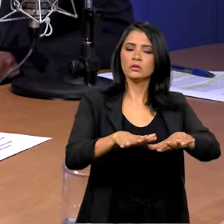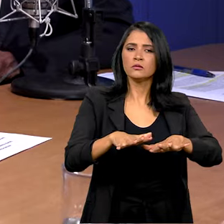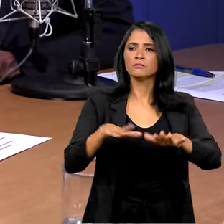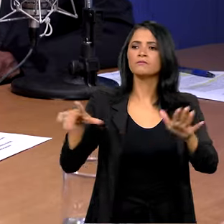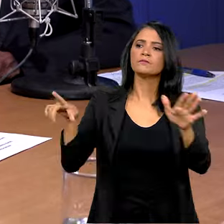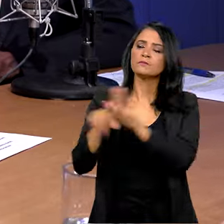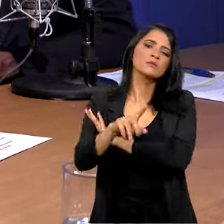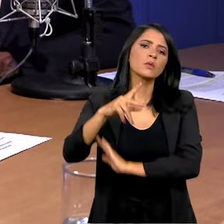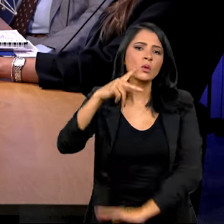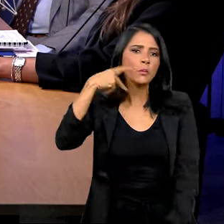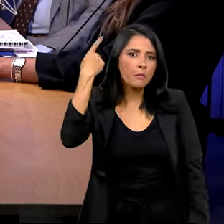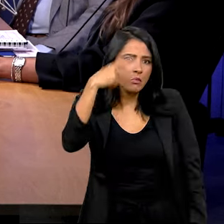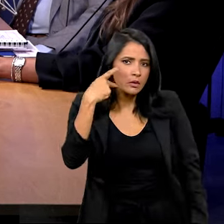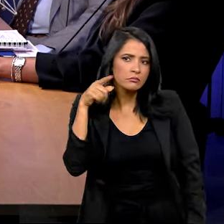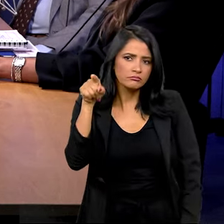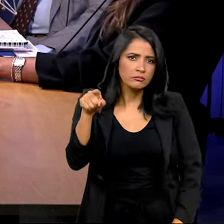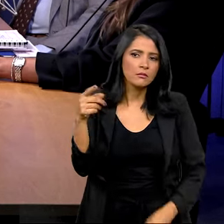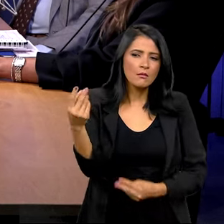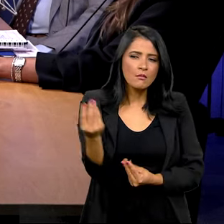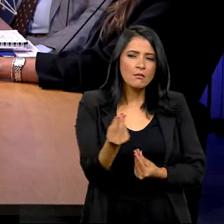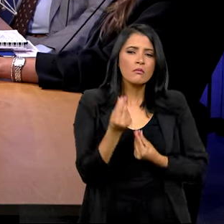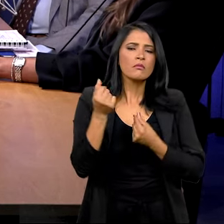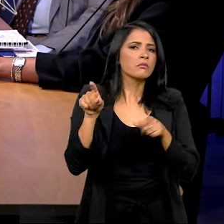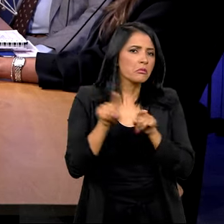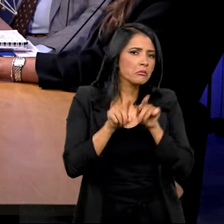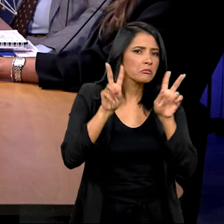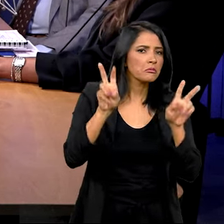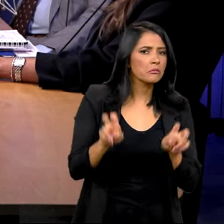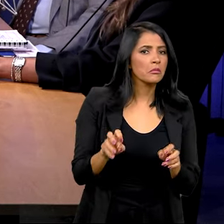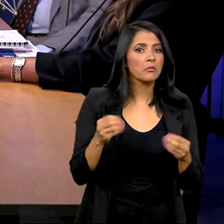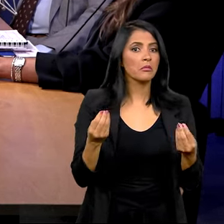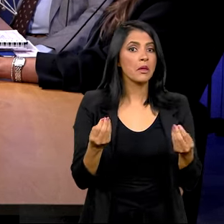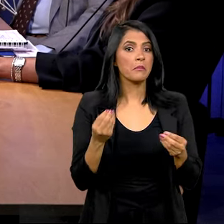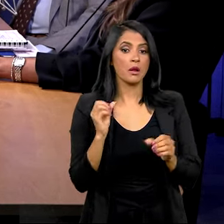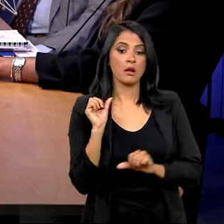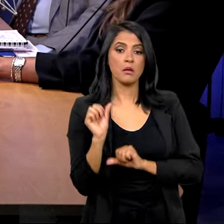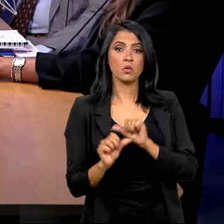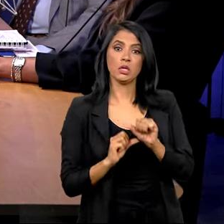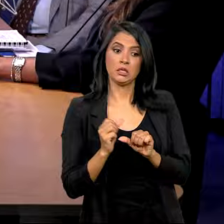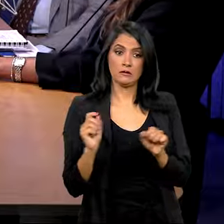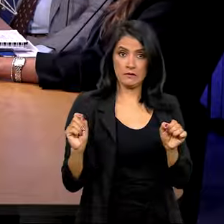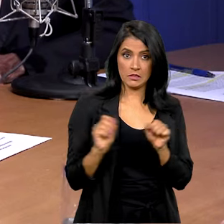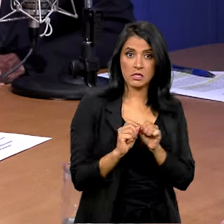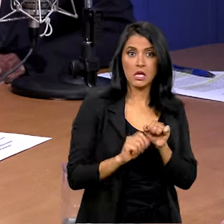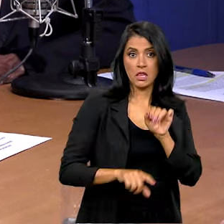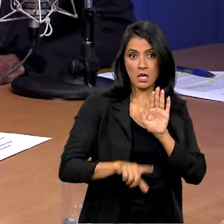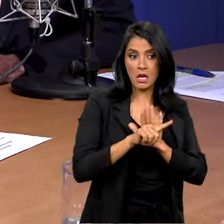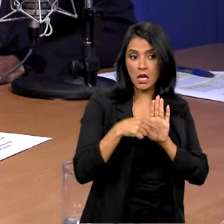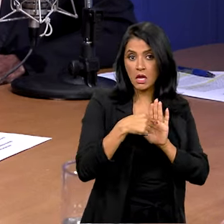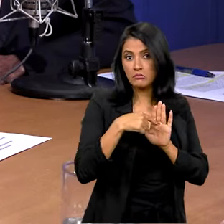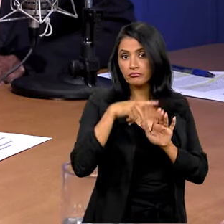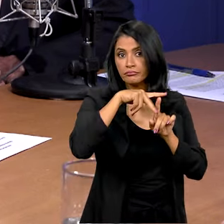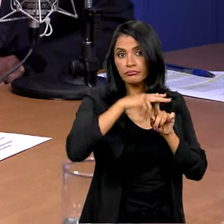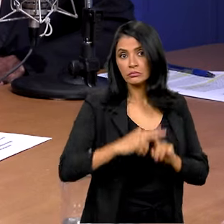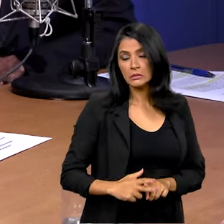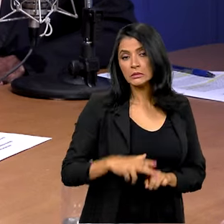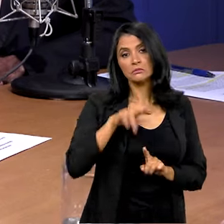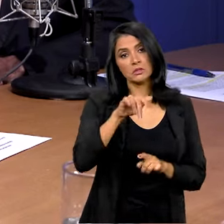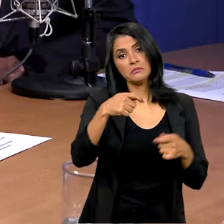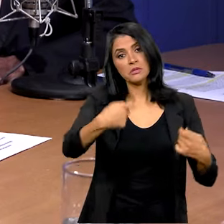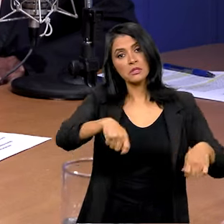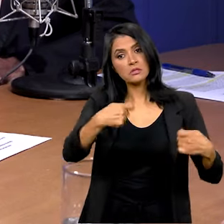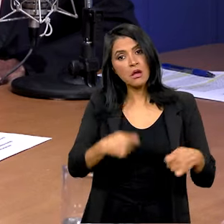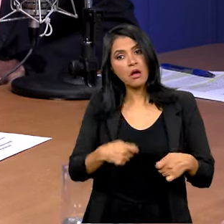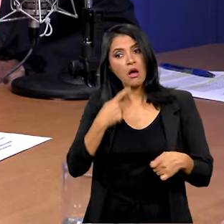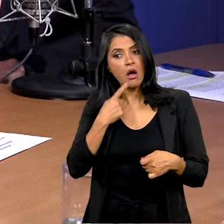o Parlamento tá sensibilizado para esse tema para fazer as alterações na legislação se for o